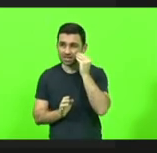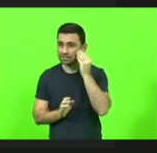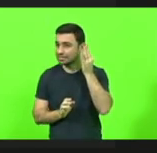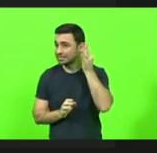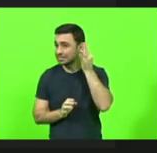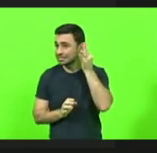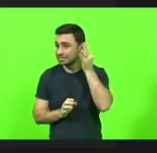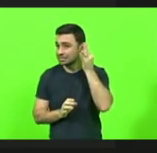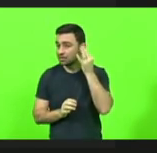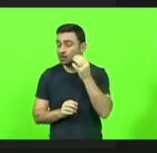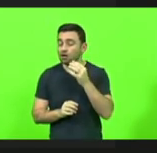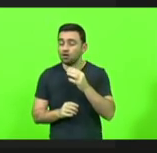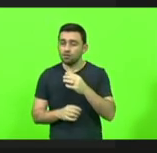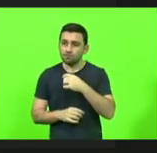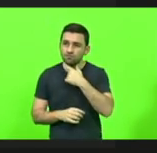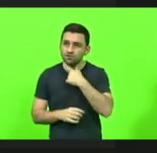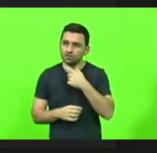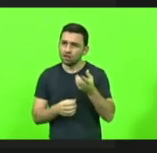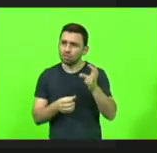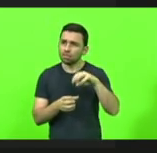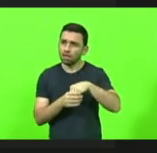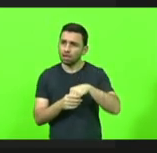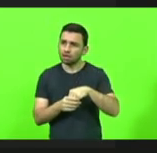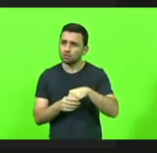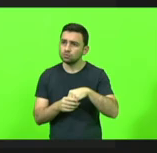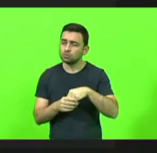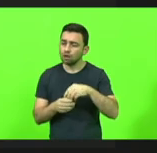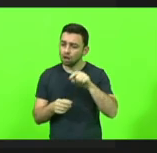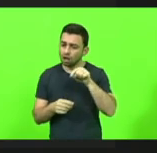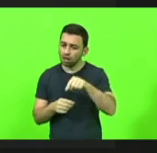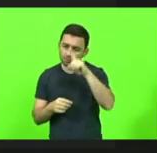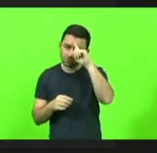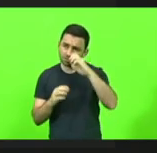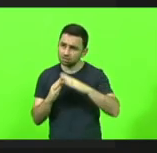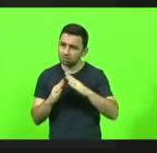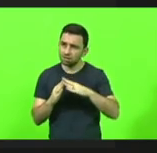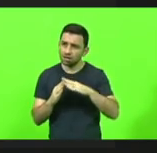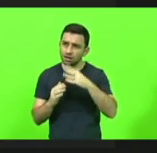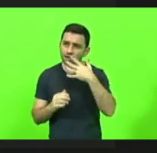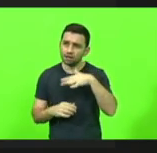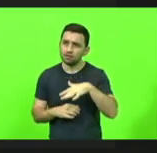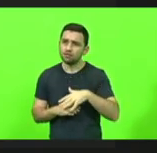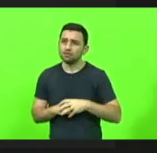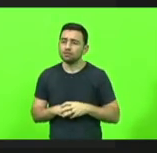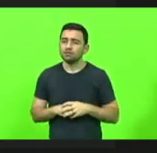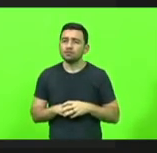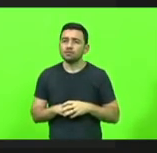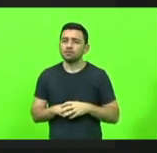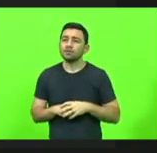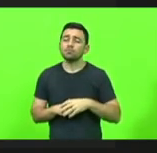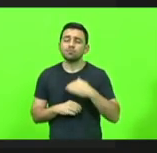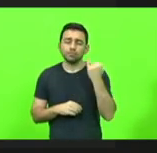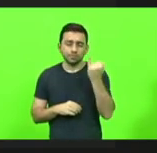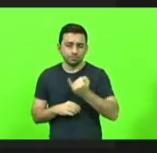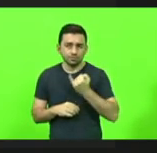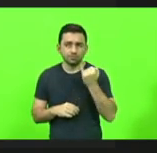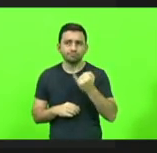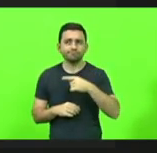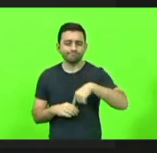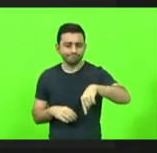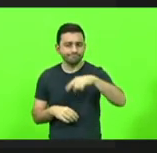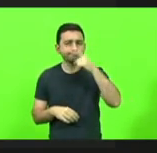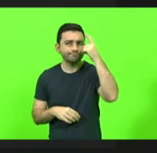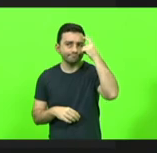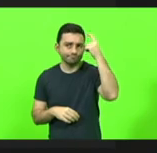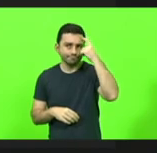fazem isso dentro das maternidades, desde 2010, por uma lei federal, E é importante que a gente pense na